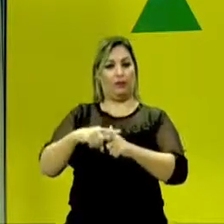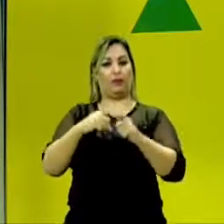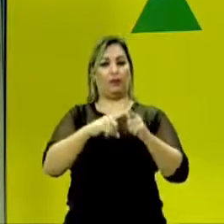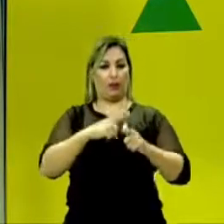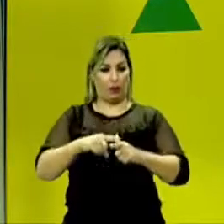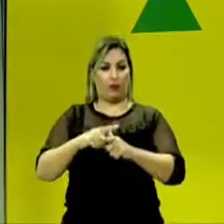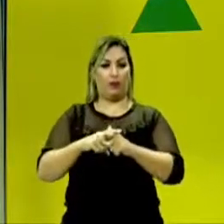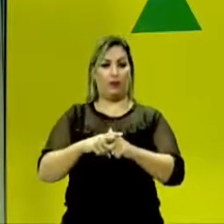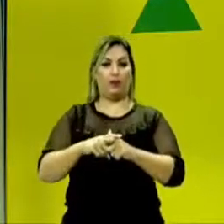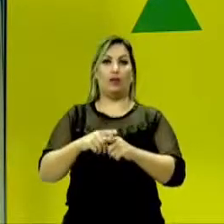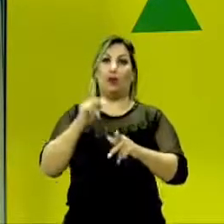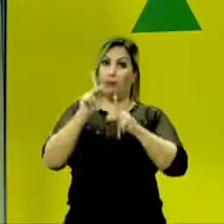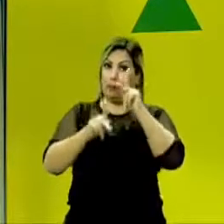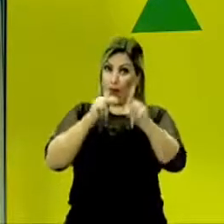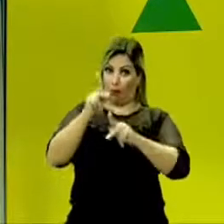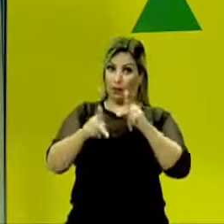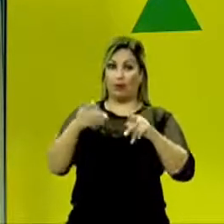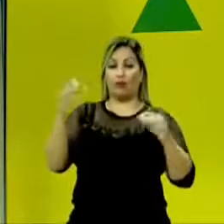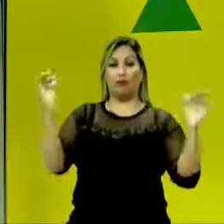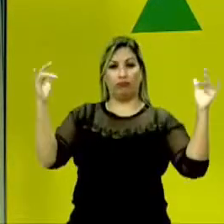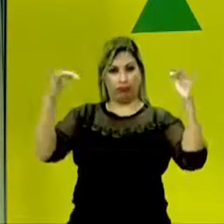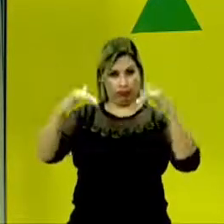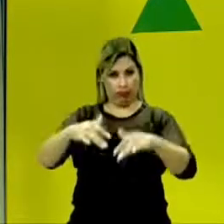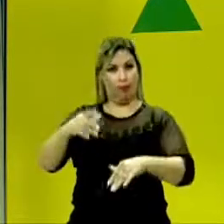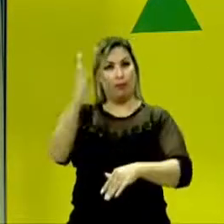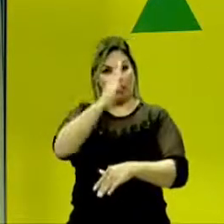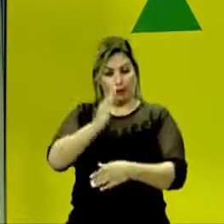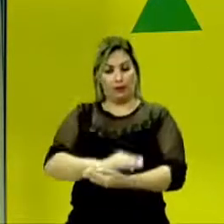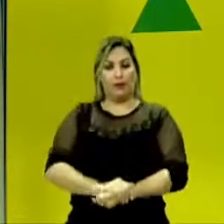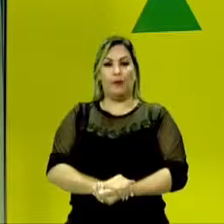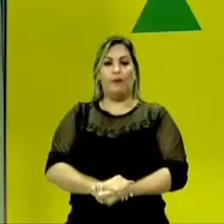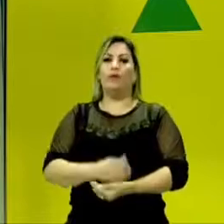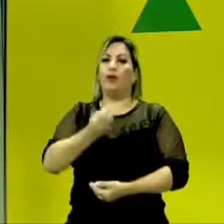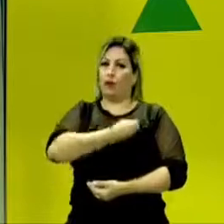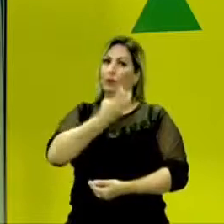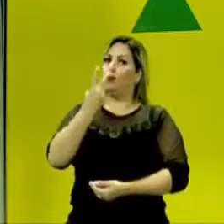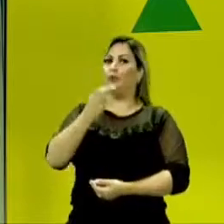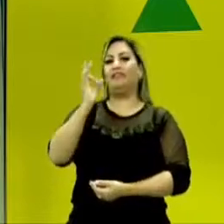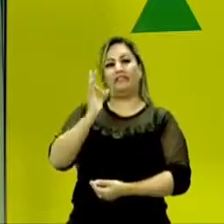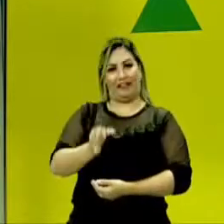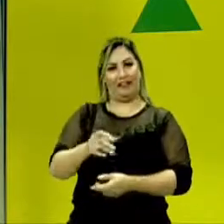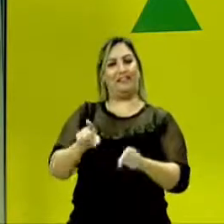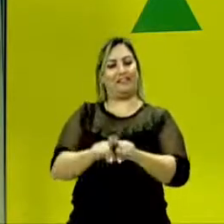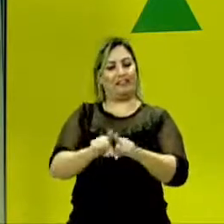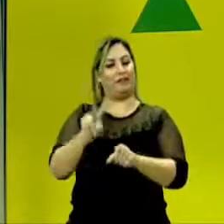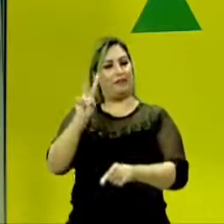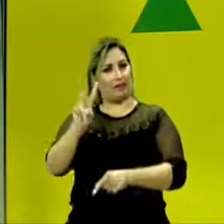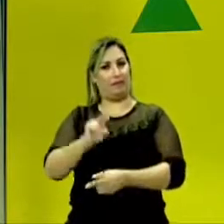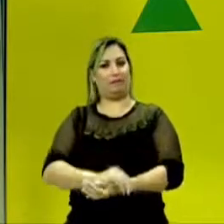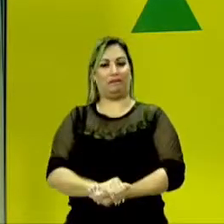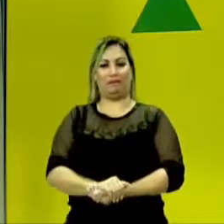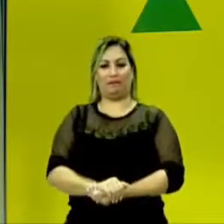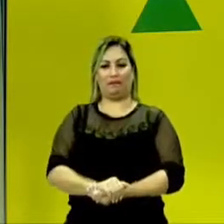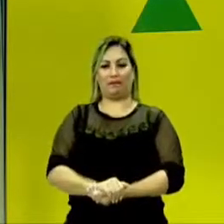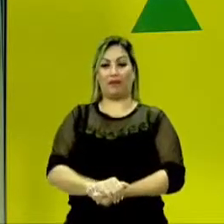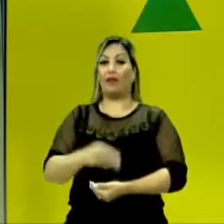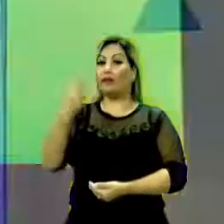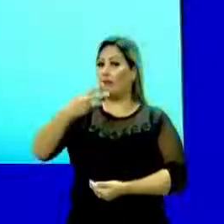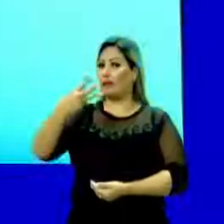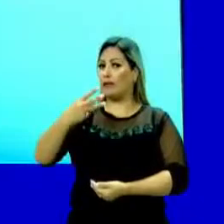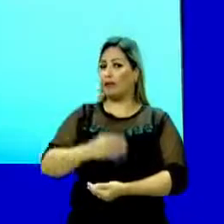que trazem a população para o território brasileiro. Então, a número 2 também está verdadeira.